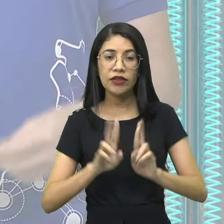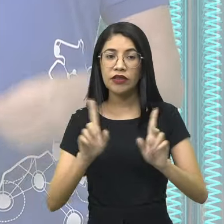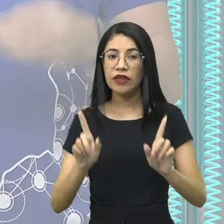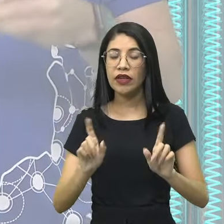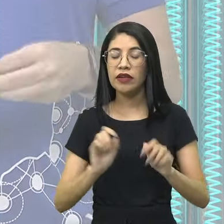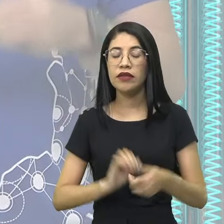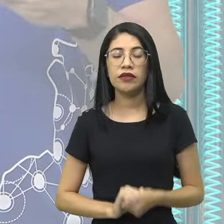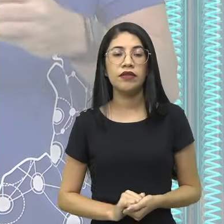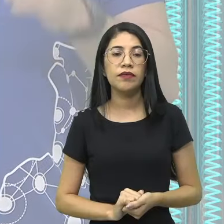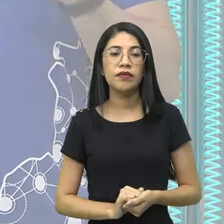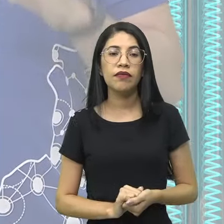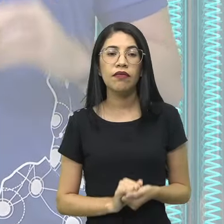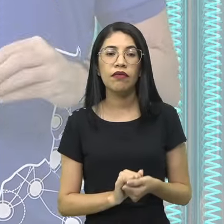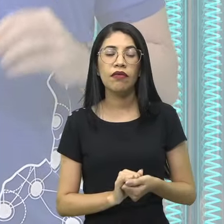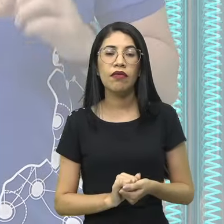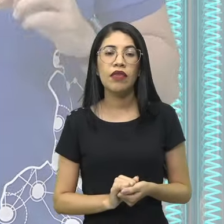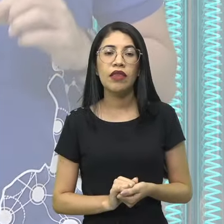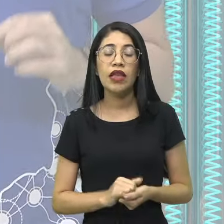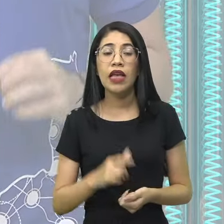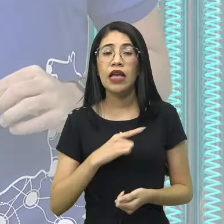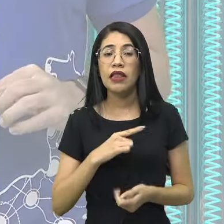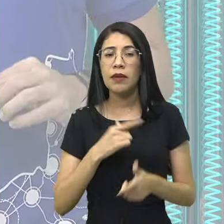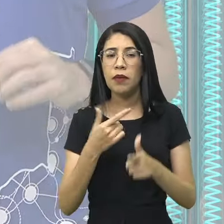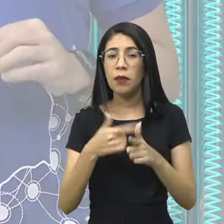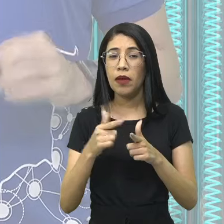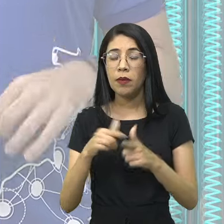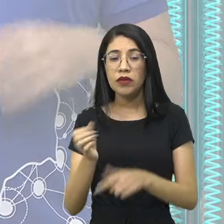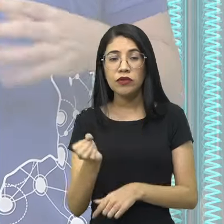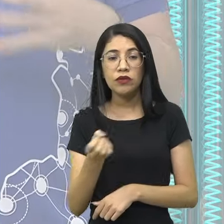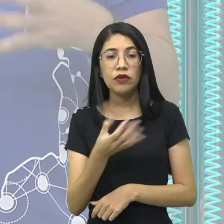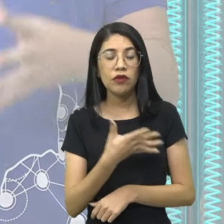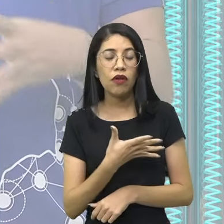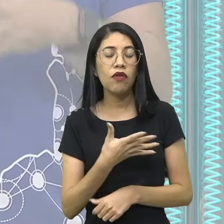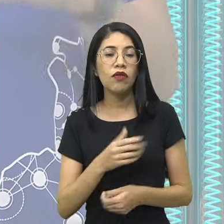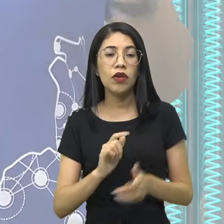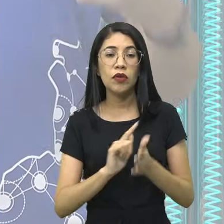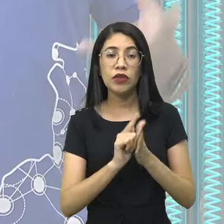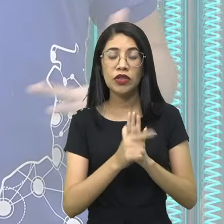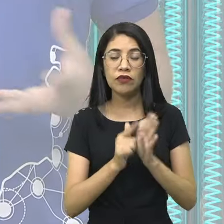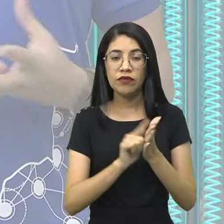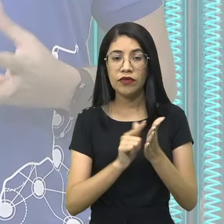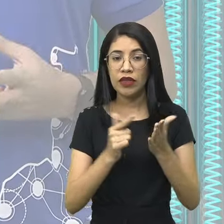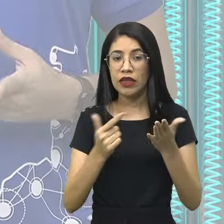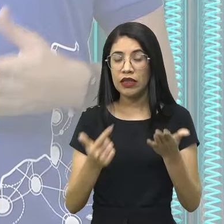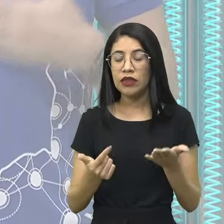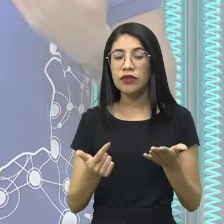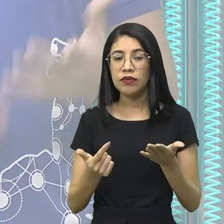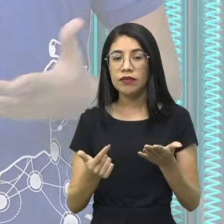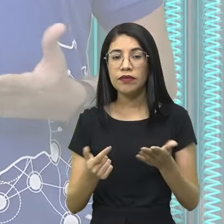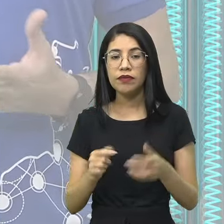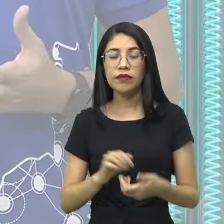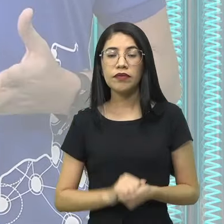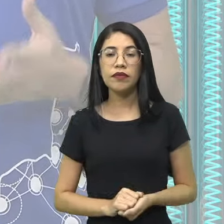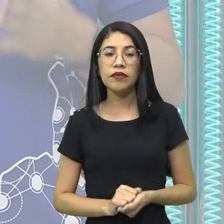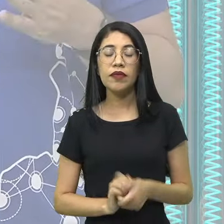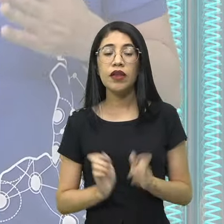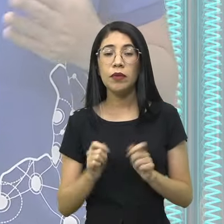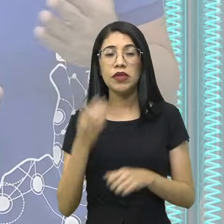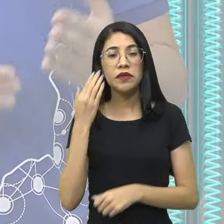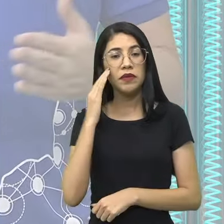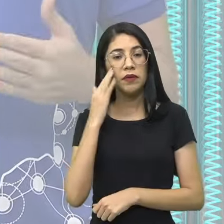A charge, ela traz questões atuais, tá bom? É um gênero jornalístico. Por falar em gênero jornalístico, a gente já